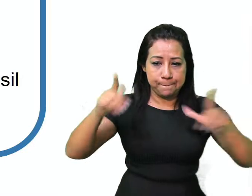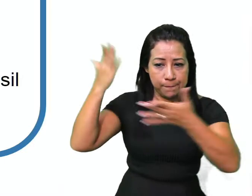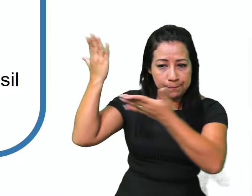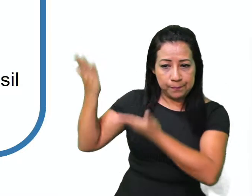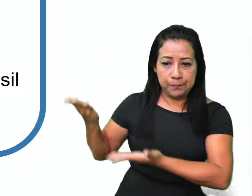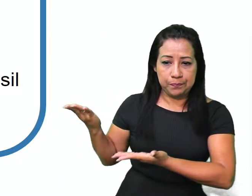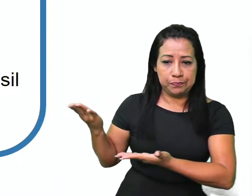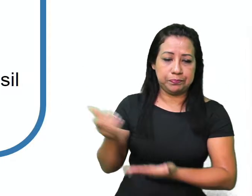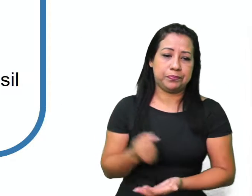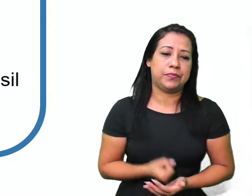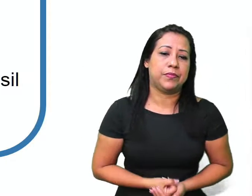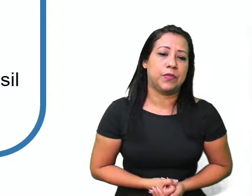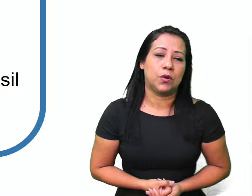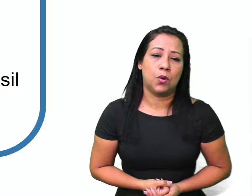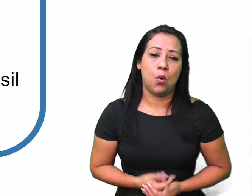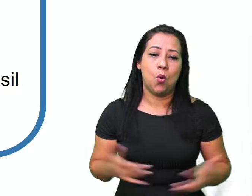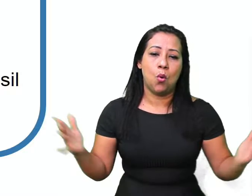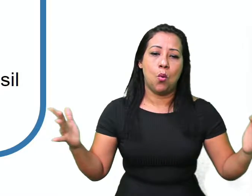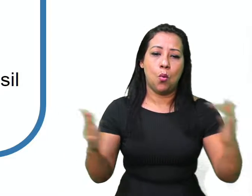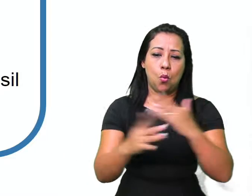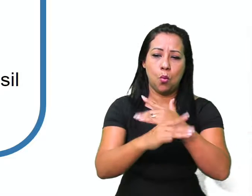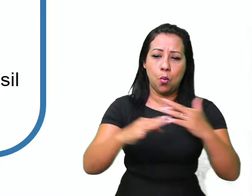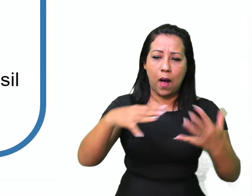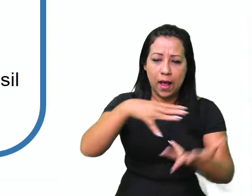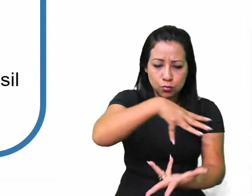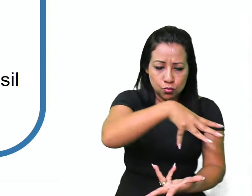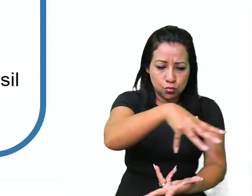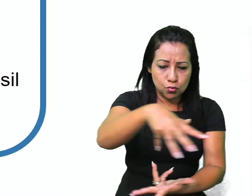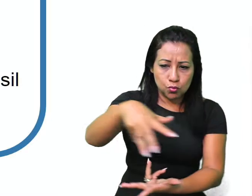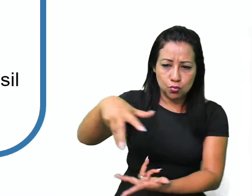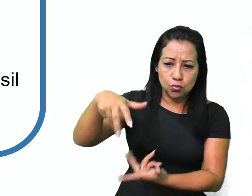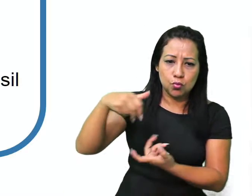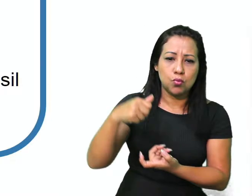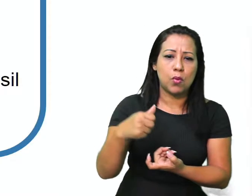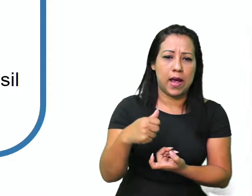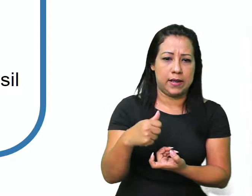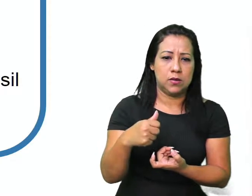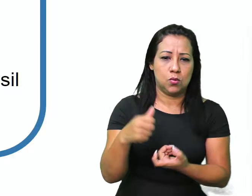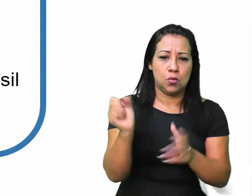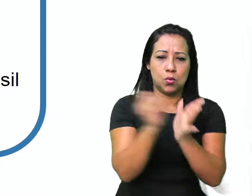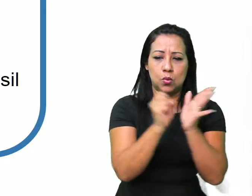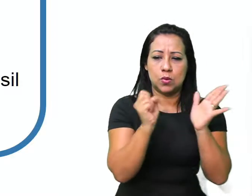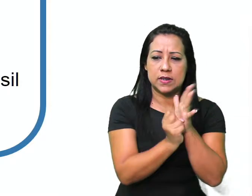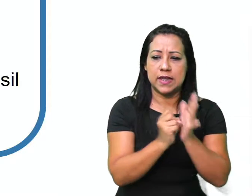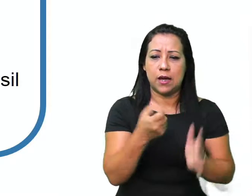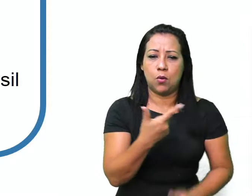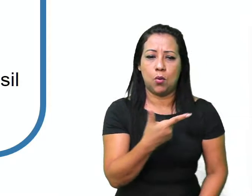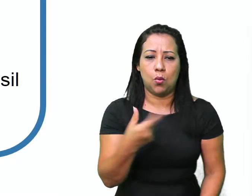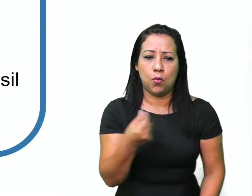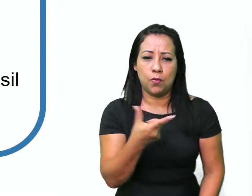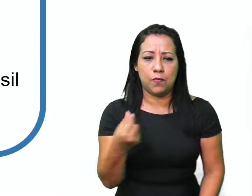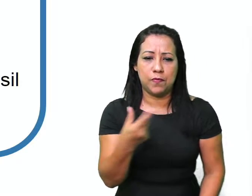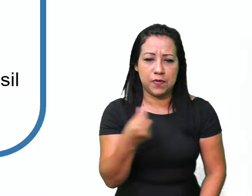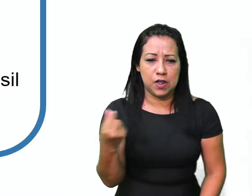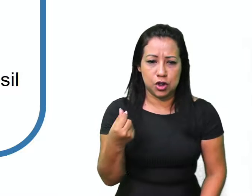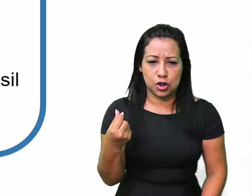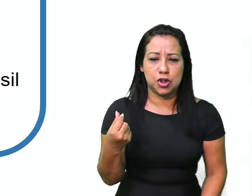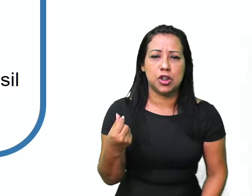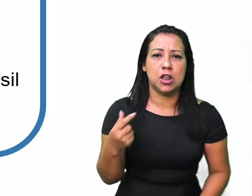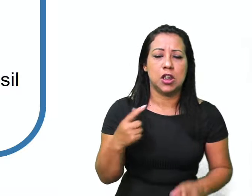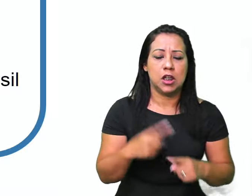XX, urbanização no Brasil, 1, 2 e 3. Portanto, nós iremos ter 5 aulas falando